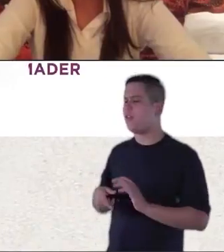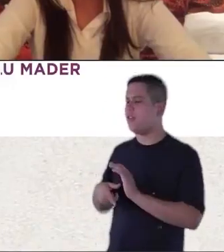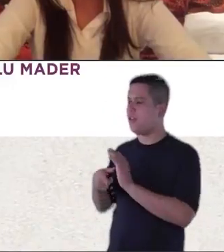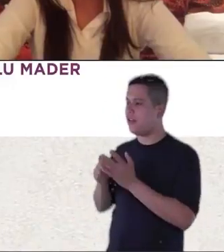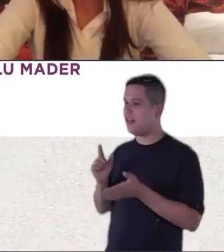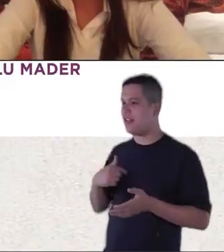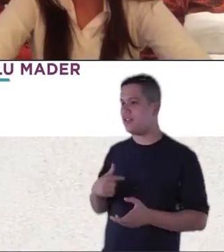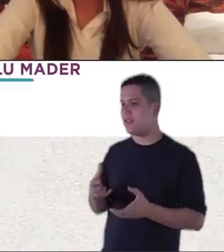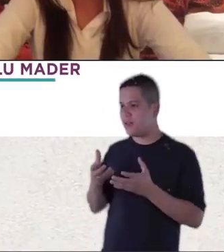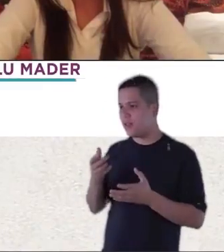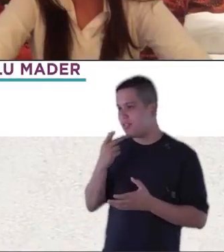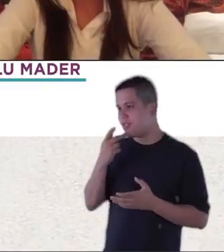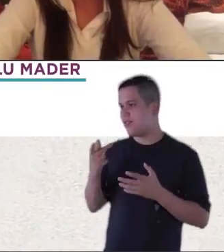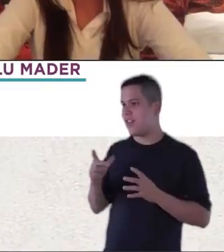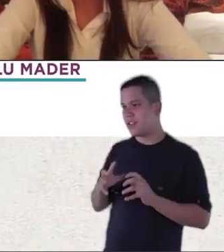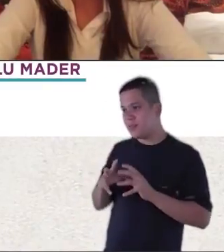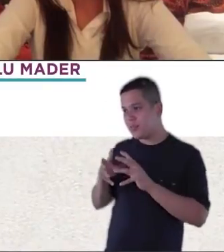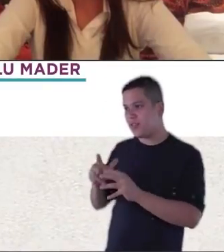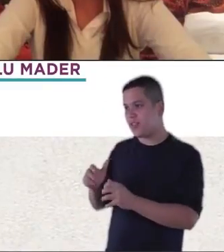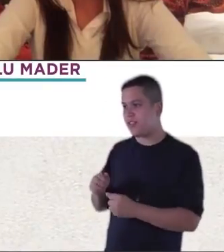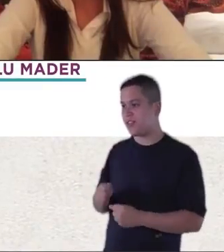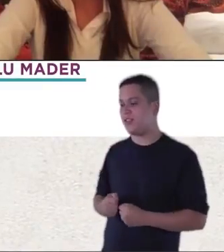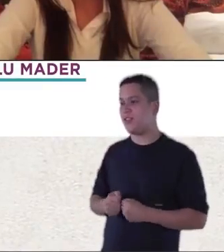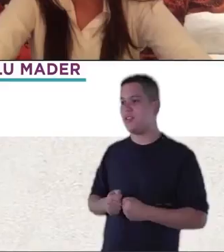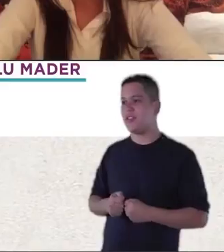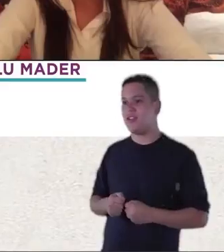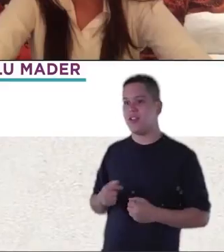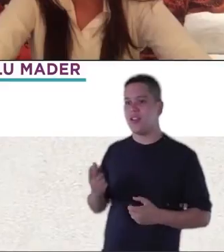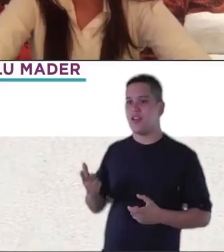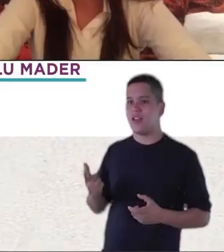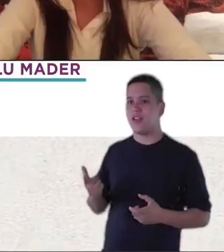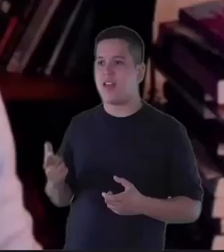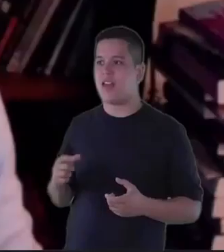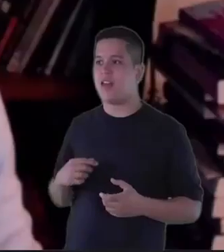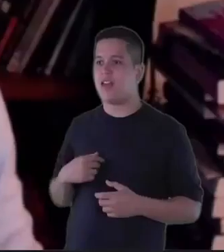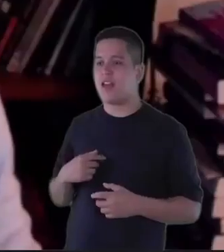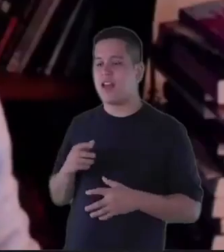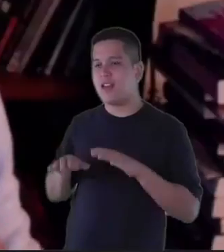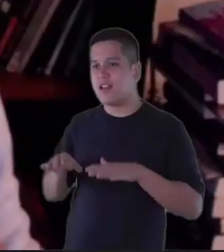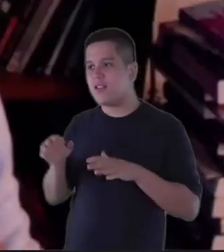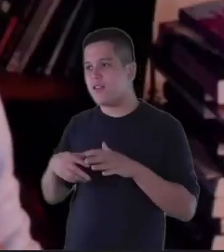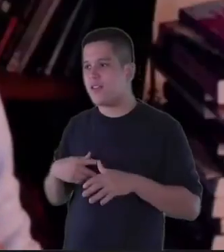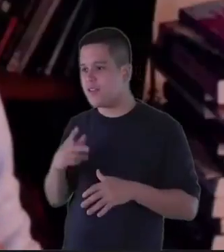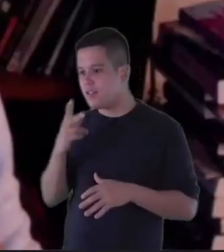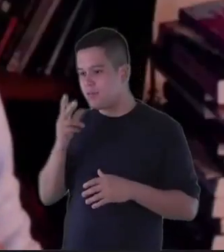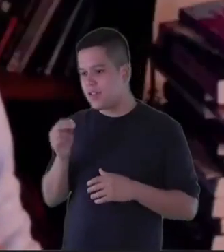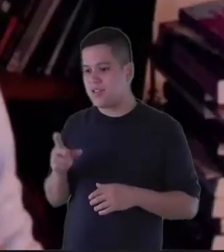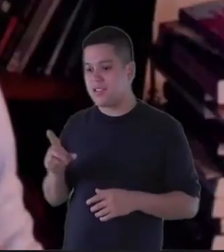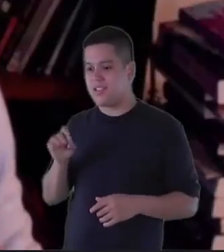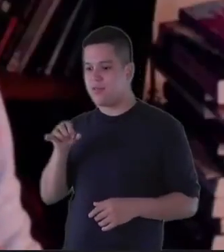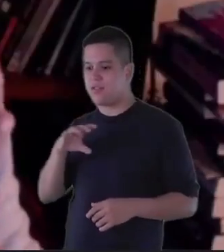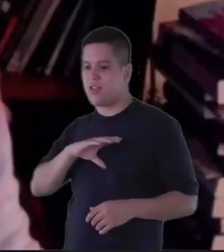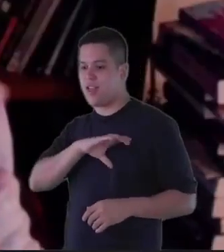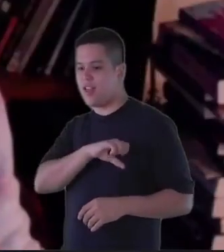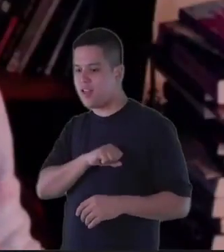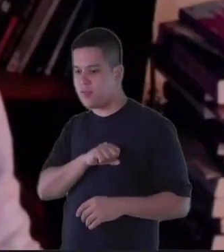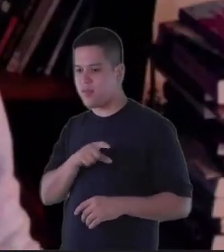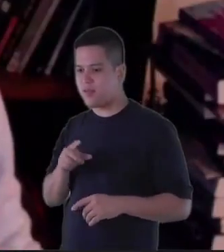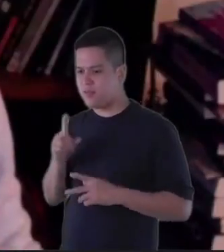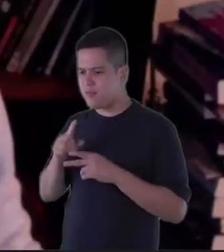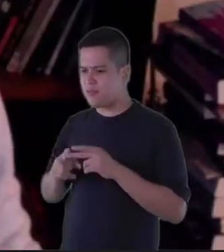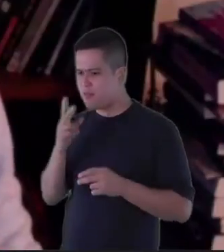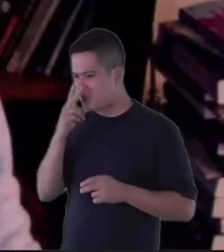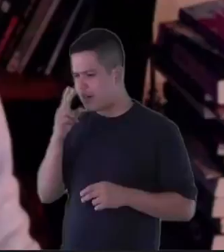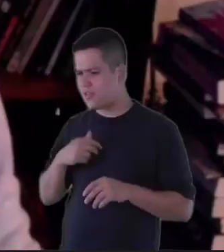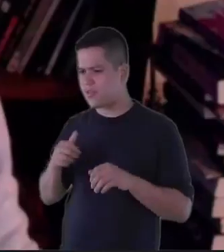aqui a todos que amar o perdido deixa confundido este coração. Nada pode o